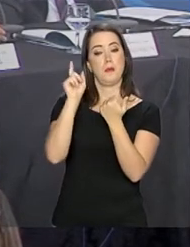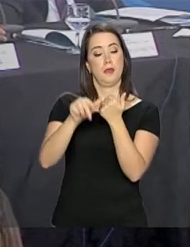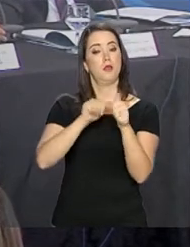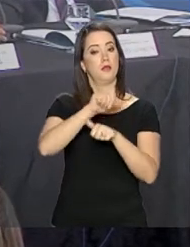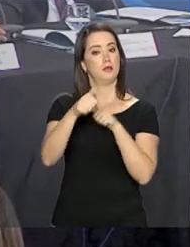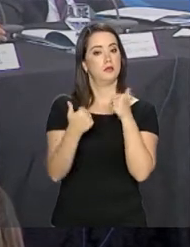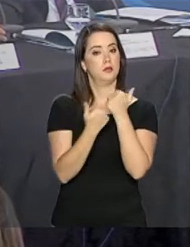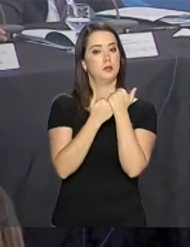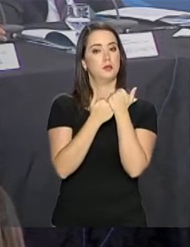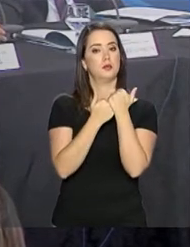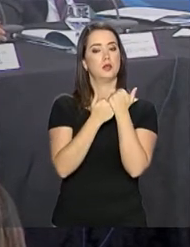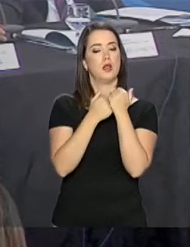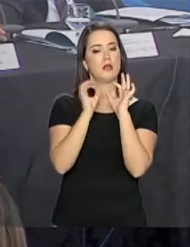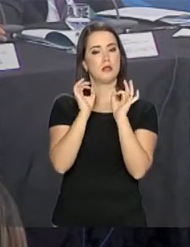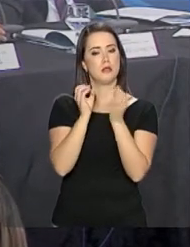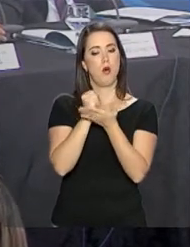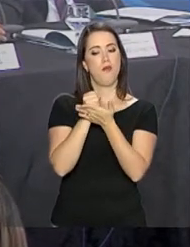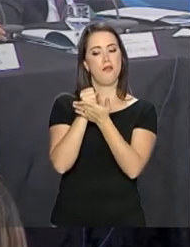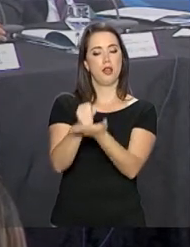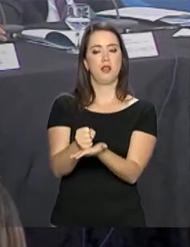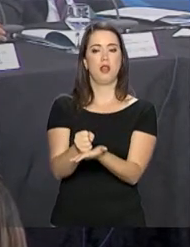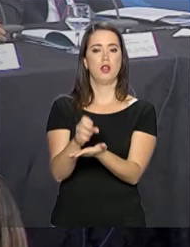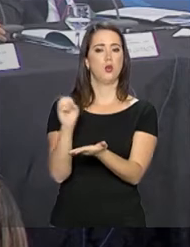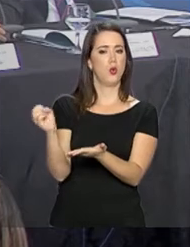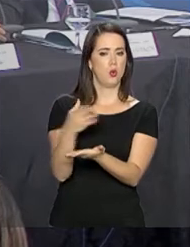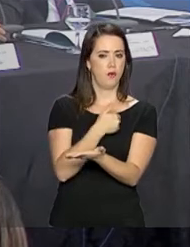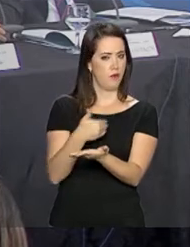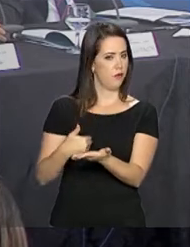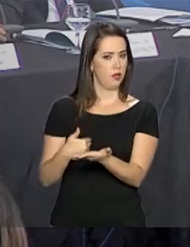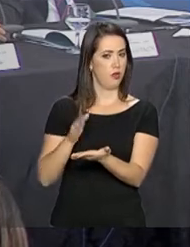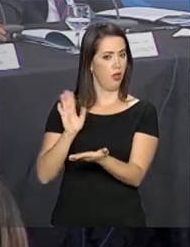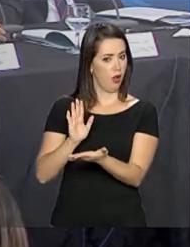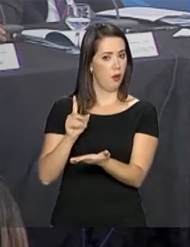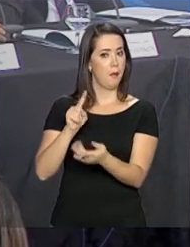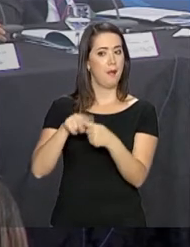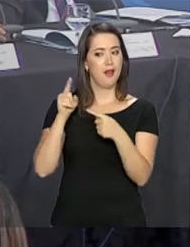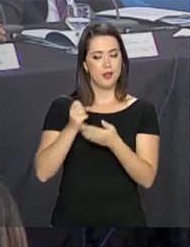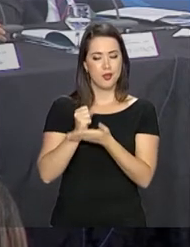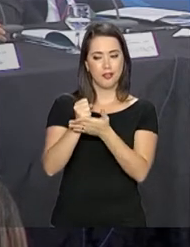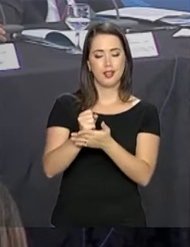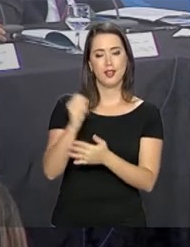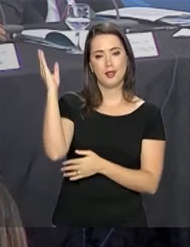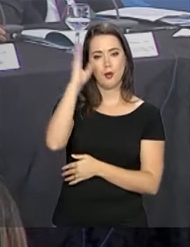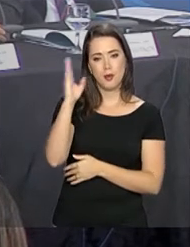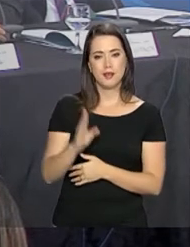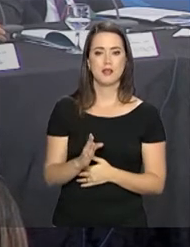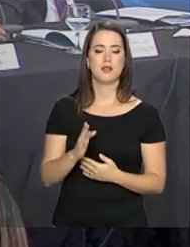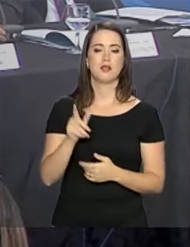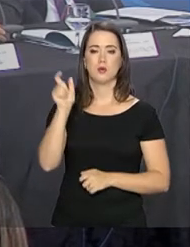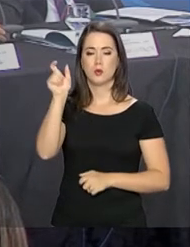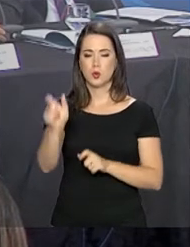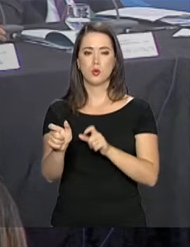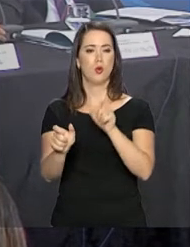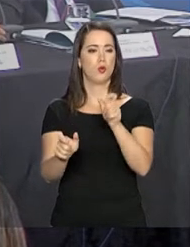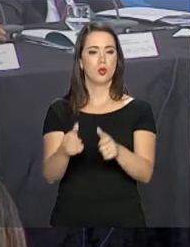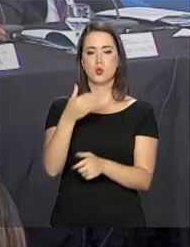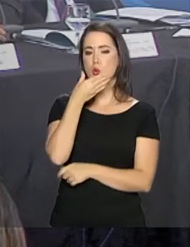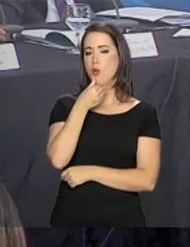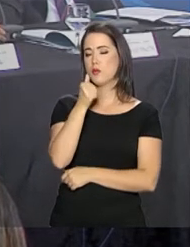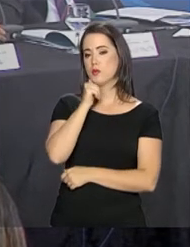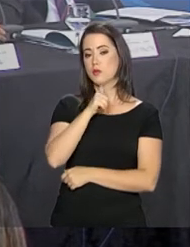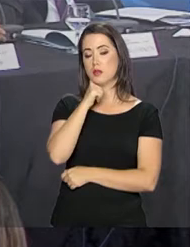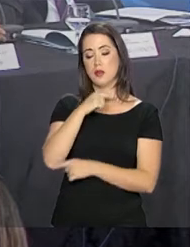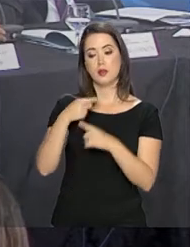transição ofertada não há um novo governo mas aos brasileiros e brasileiras que na medida em que a relação